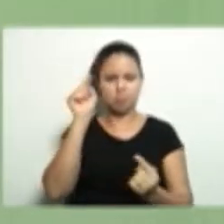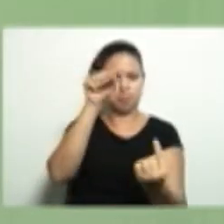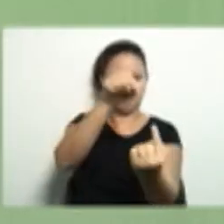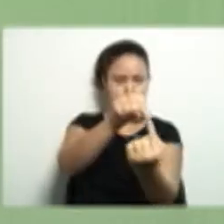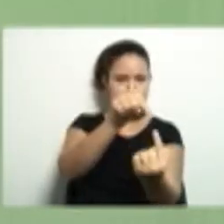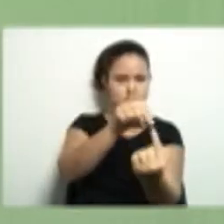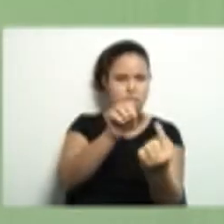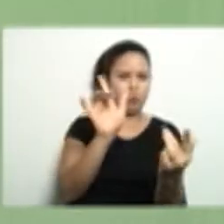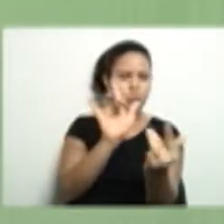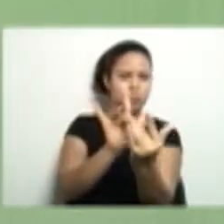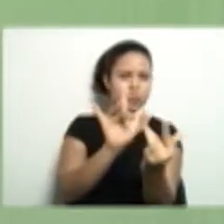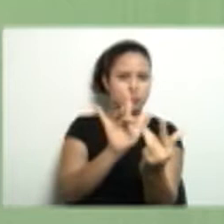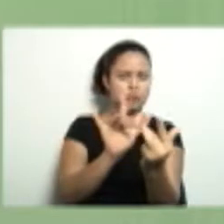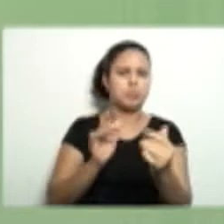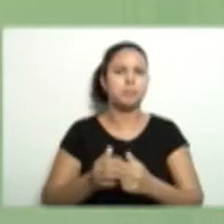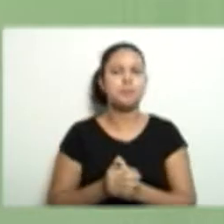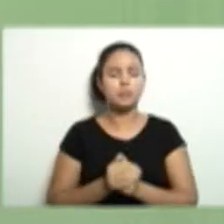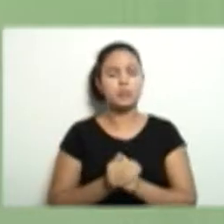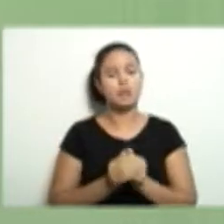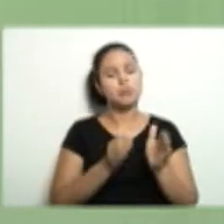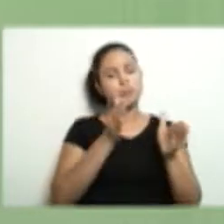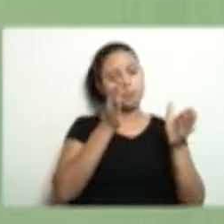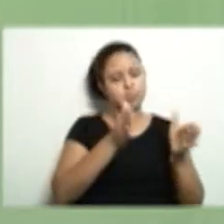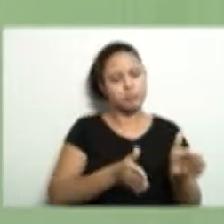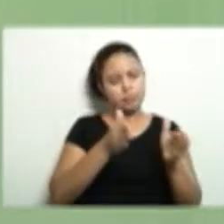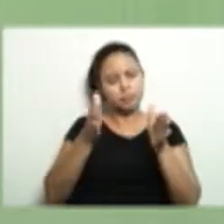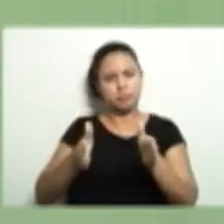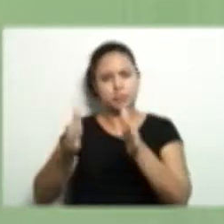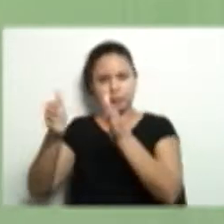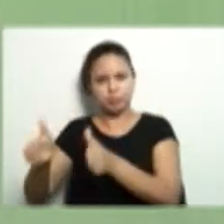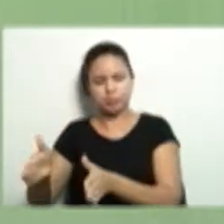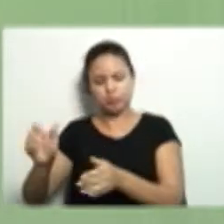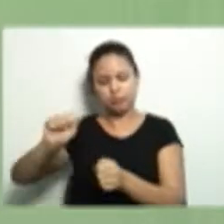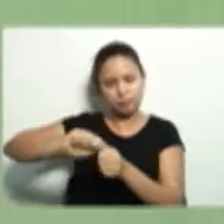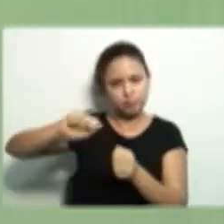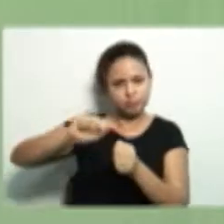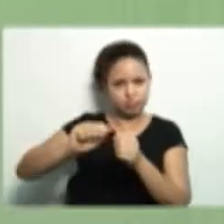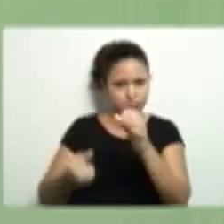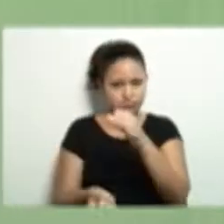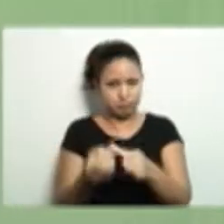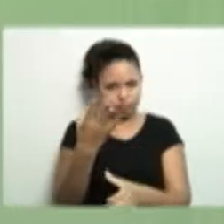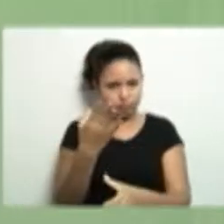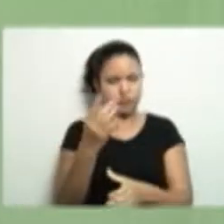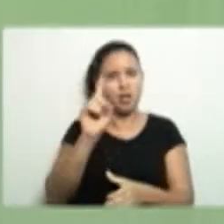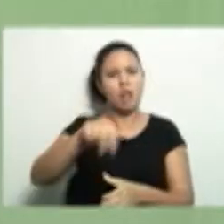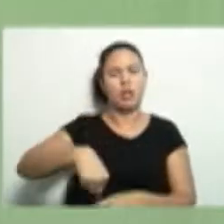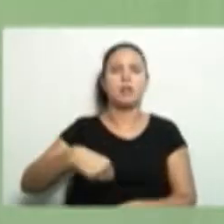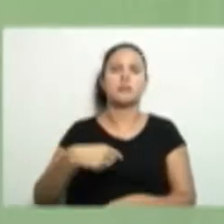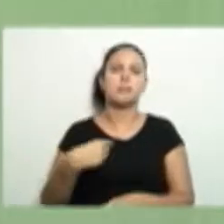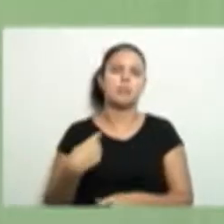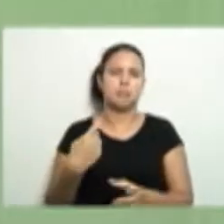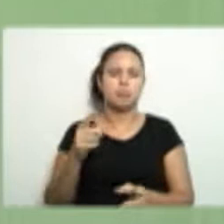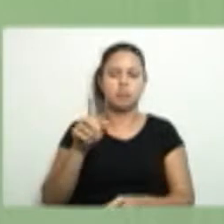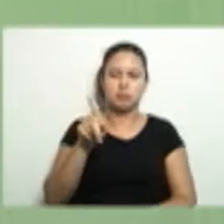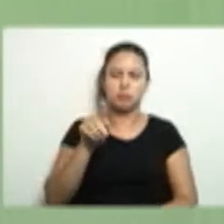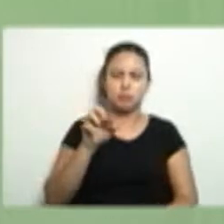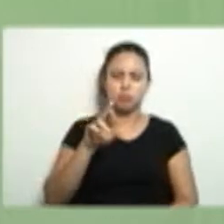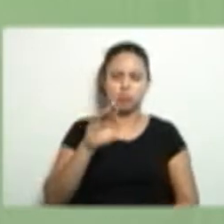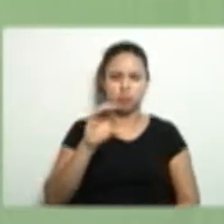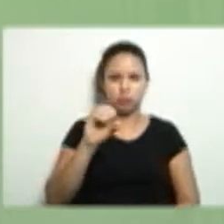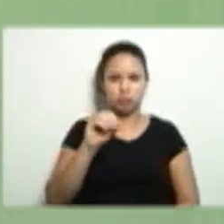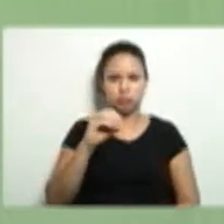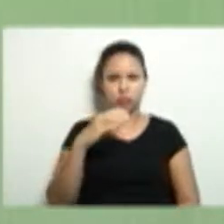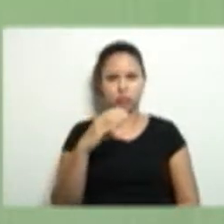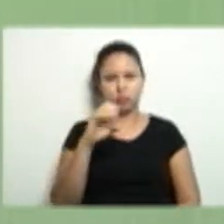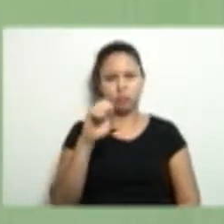de produção de um bem ou serviço são chamadas processo produtivo. Então eu